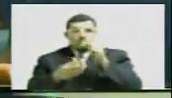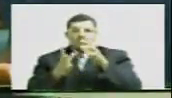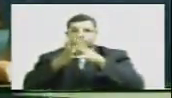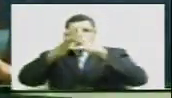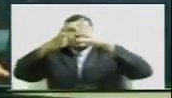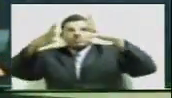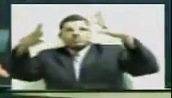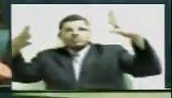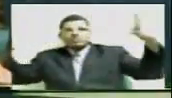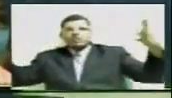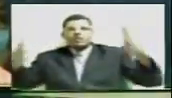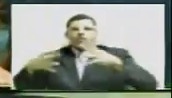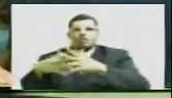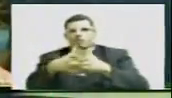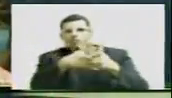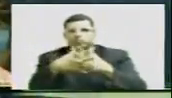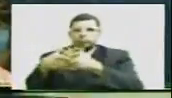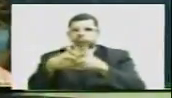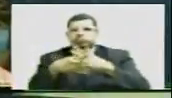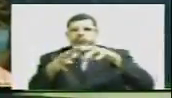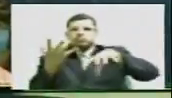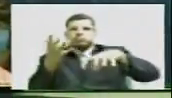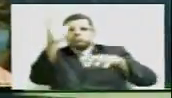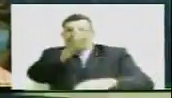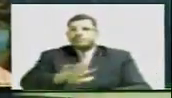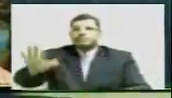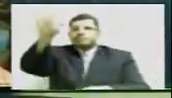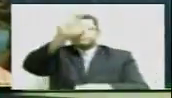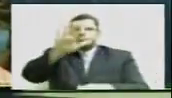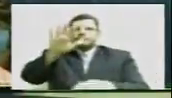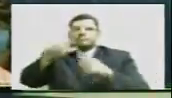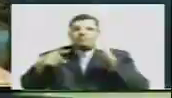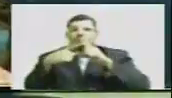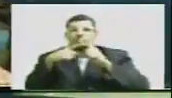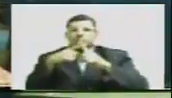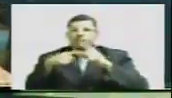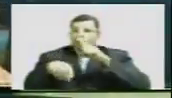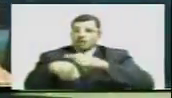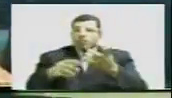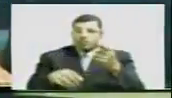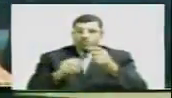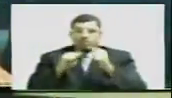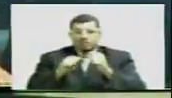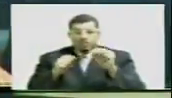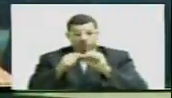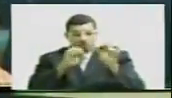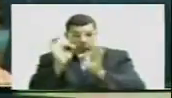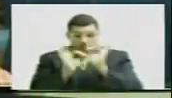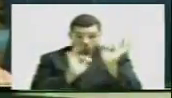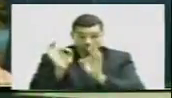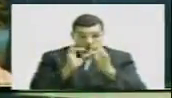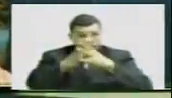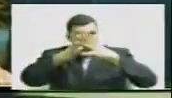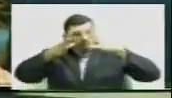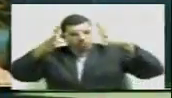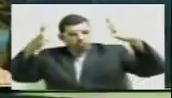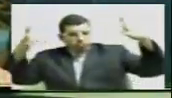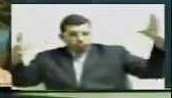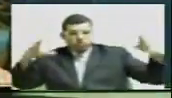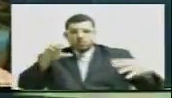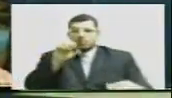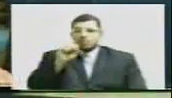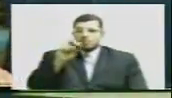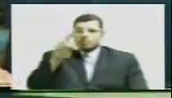uma grande confusão no Congresso Nacional. Porque a hora que você propõe ampliar a Zona